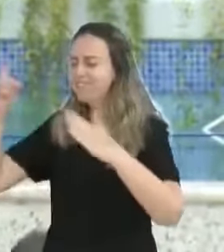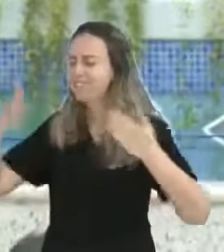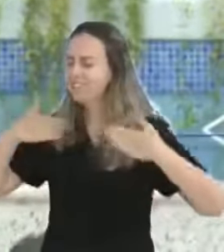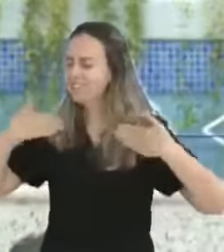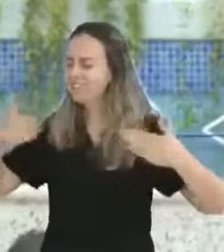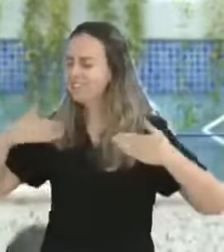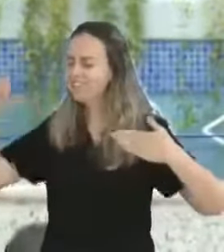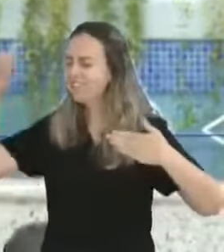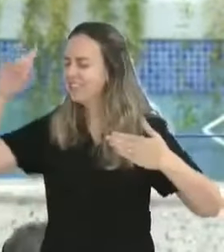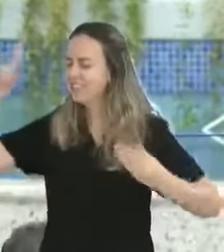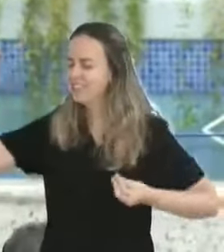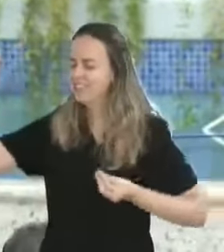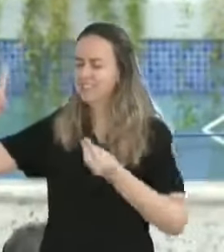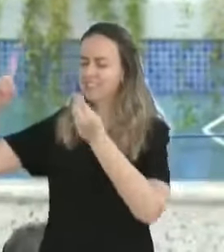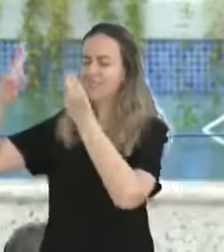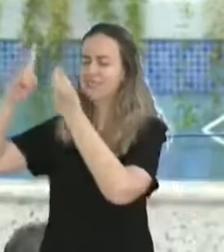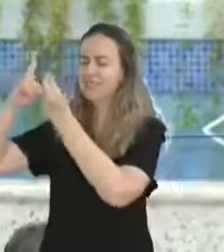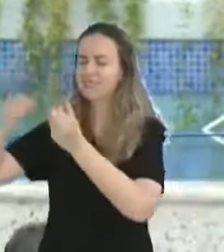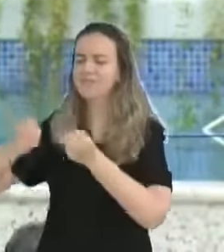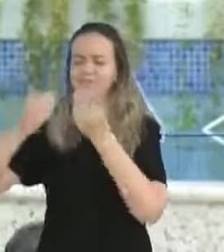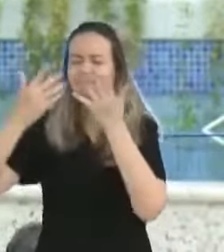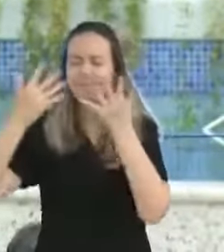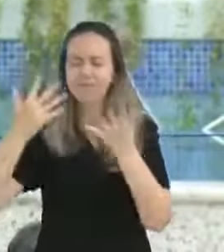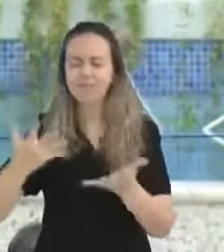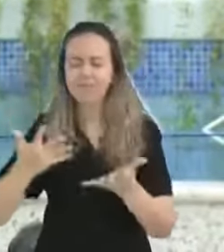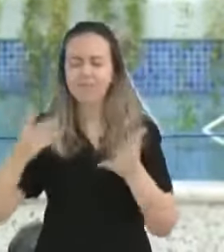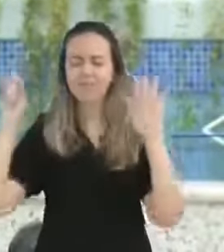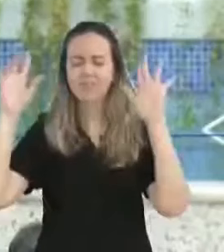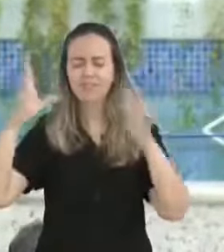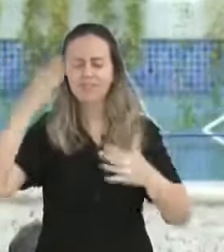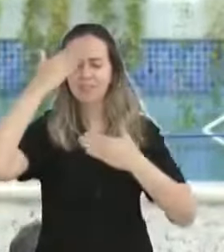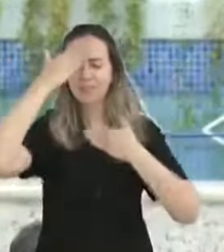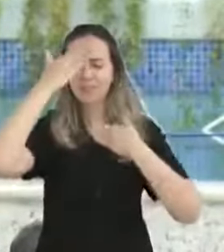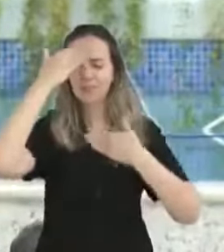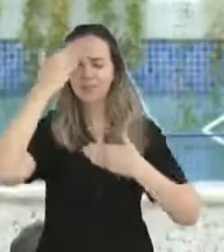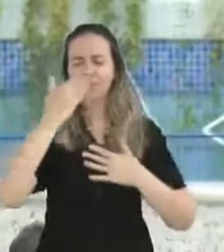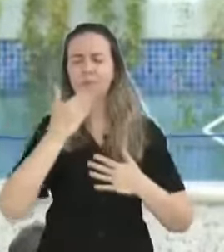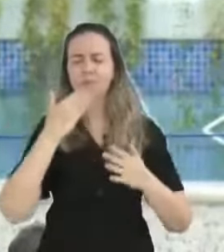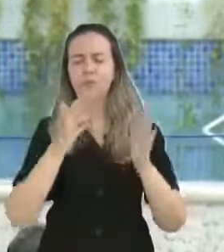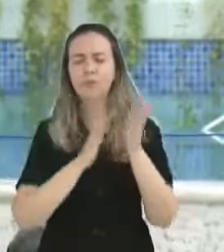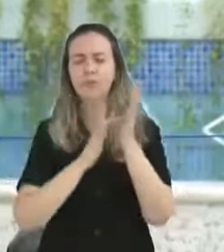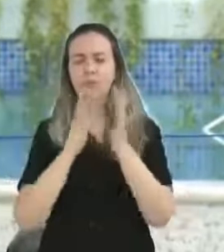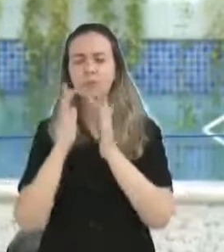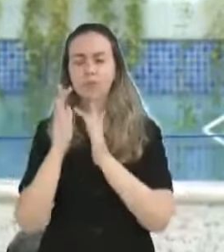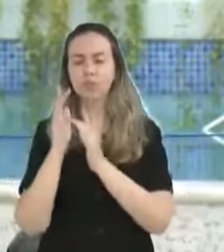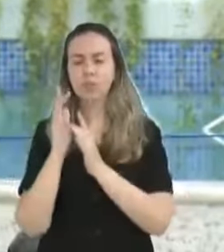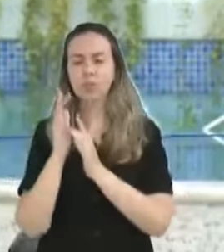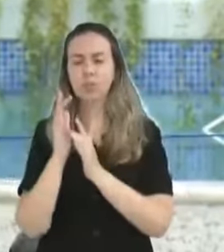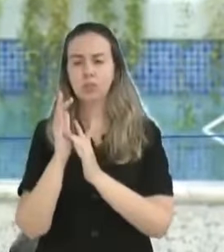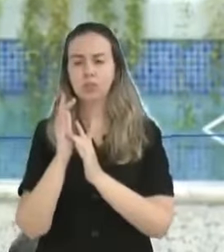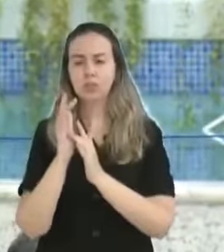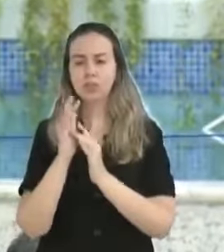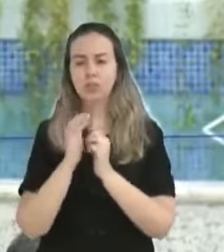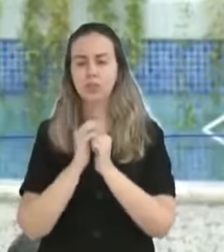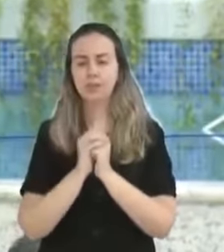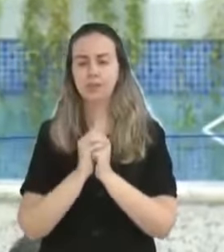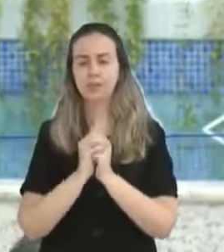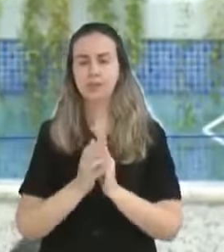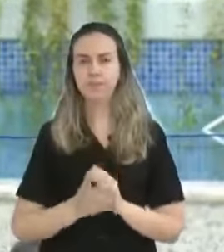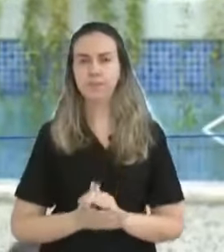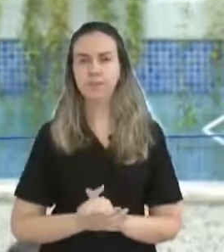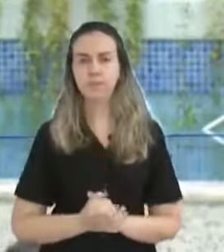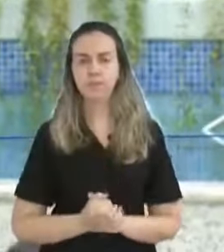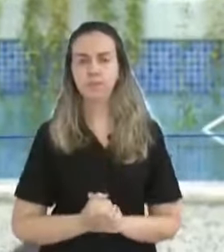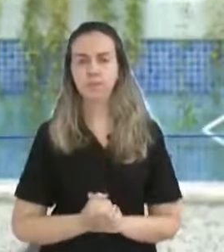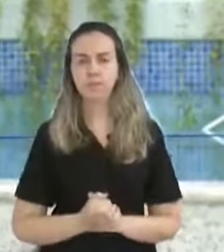alegria. Deus dos céus, receba, Senhor, a nossa gratidão. É o que nós te pedimos, no nome de Jesus.